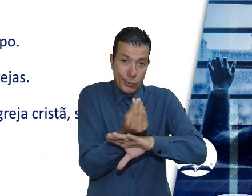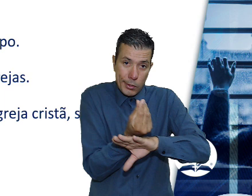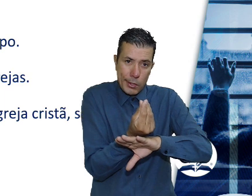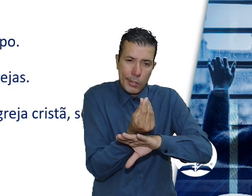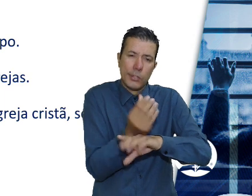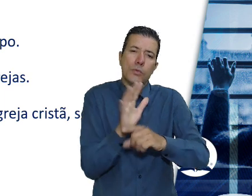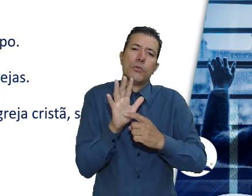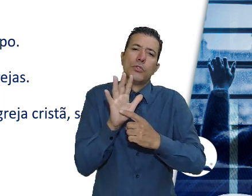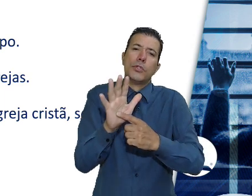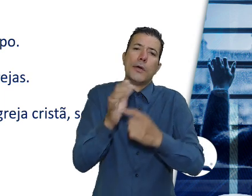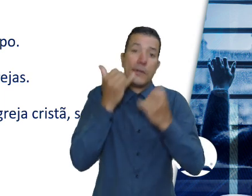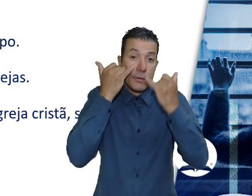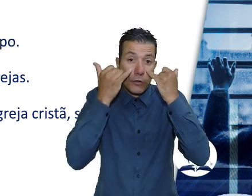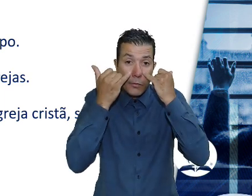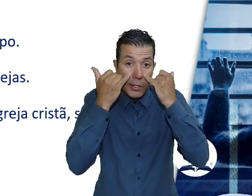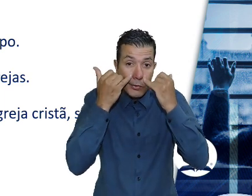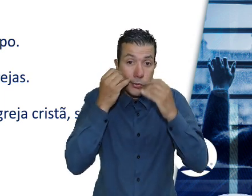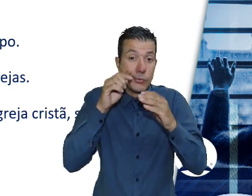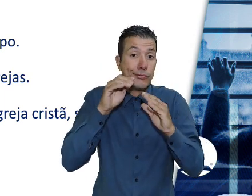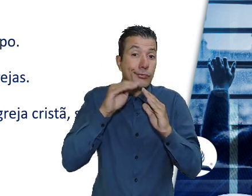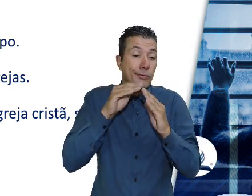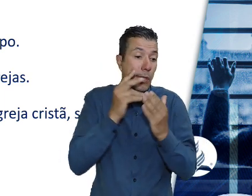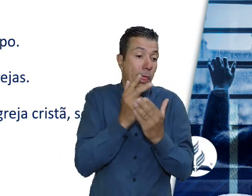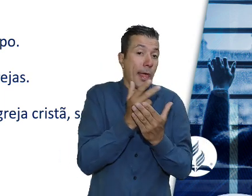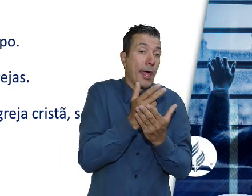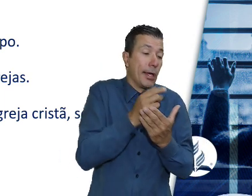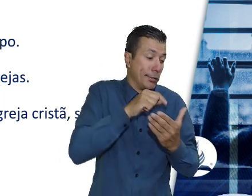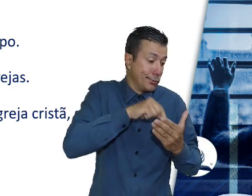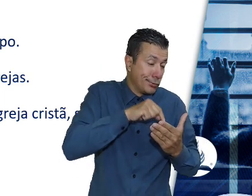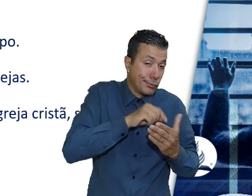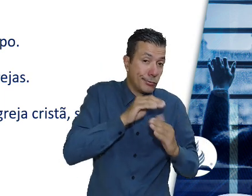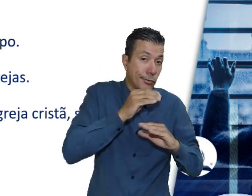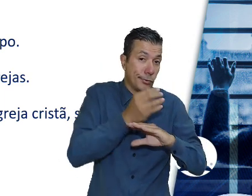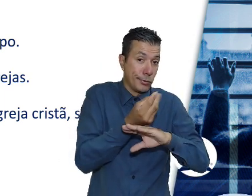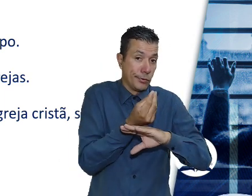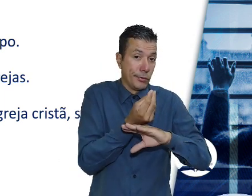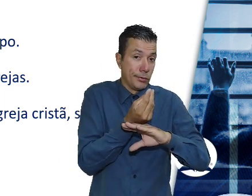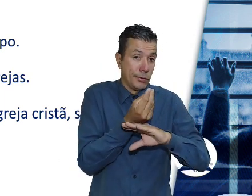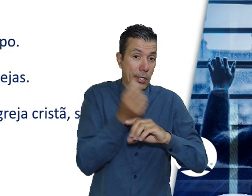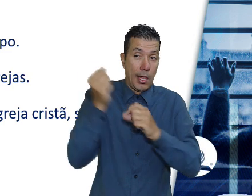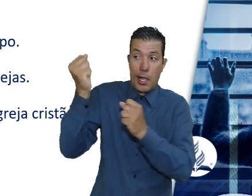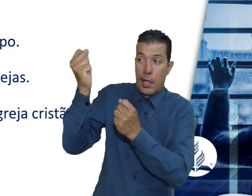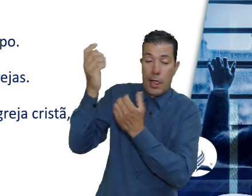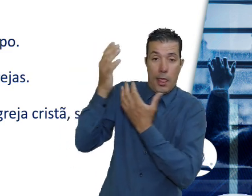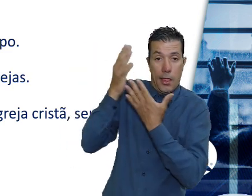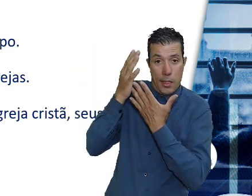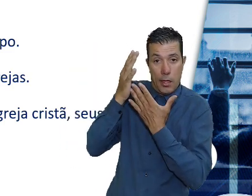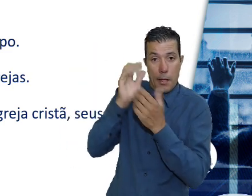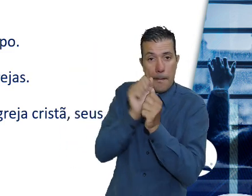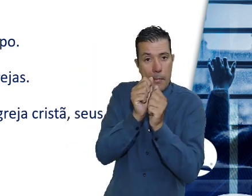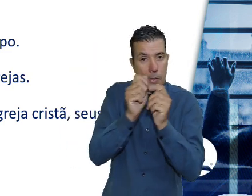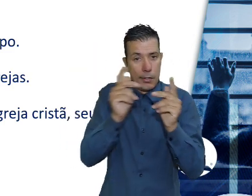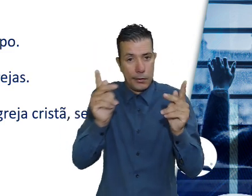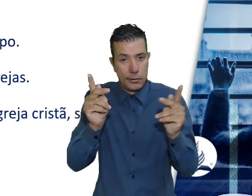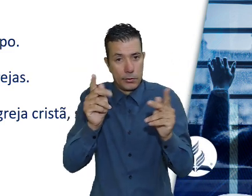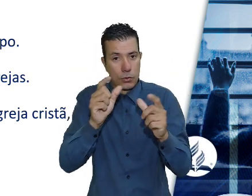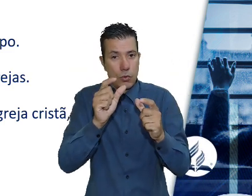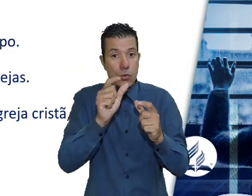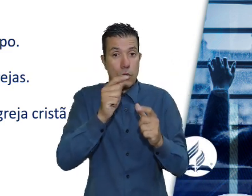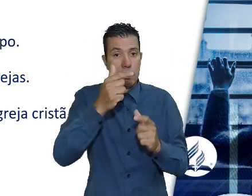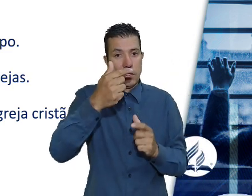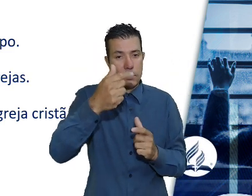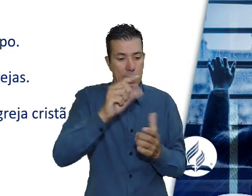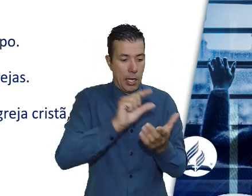sobre assuntos internos no que diz respeito às revelações do Apocalipse. Só que agora, nos sete selos, pastores, nós vamos trabalhar